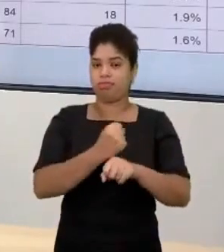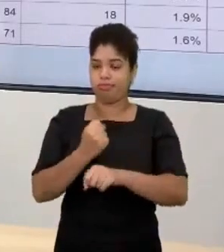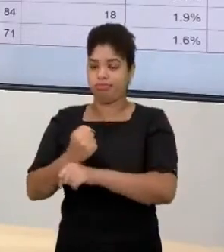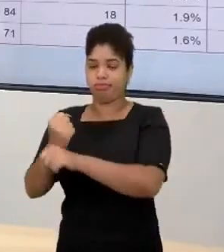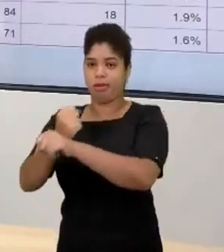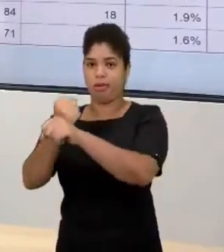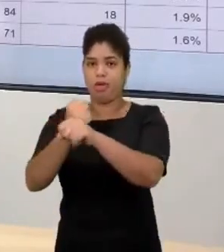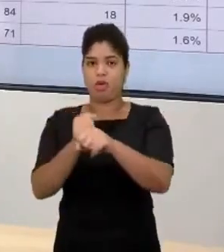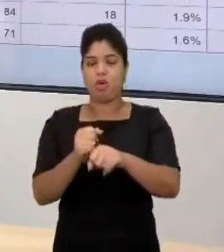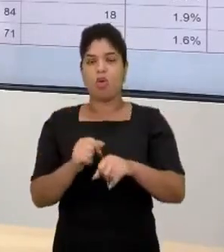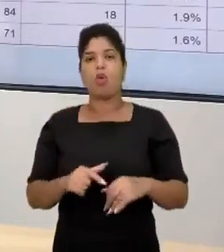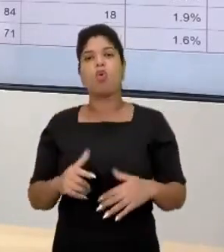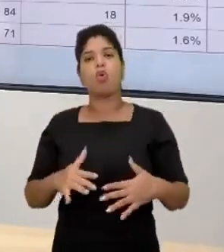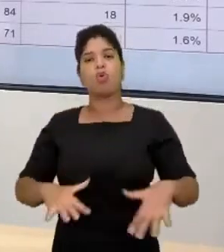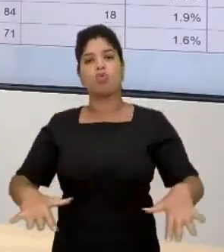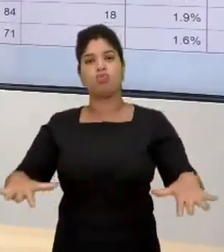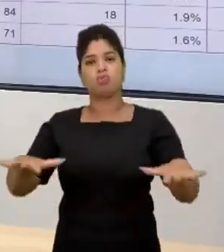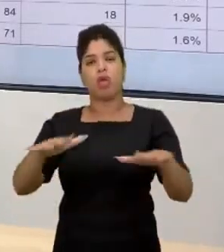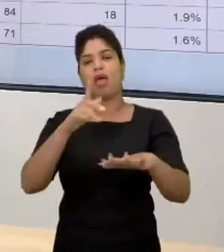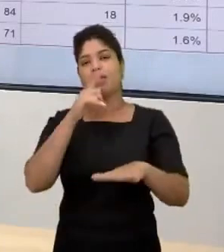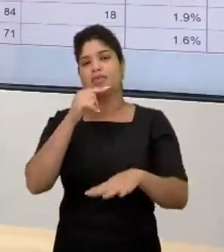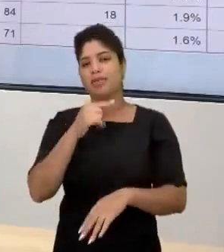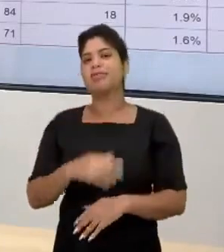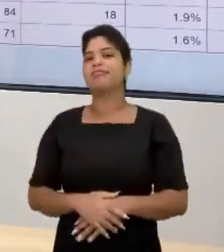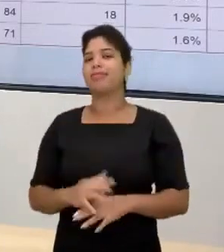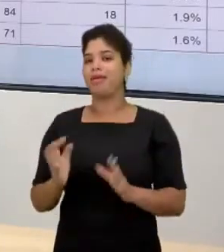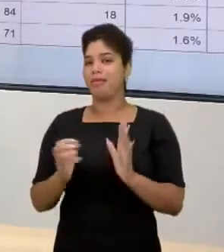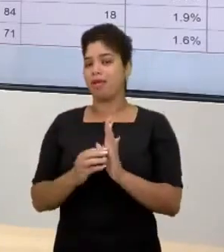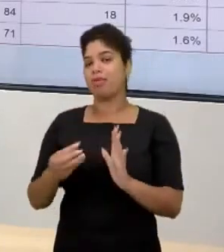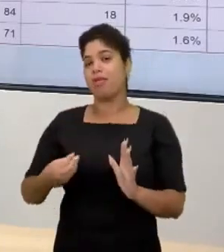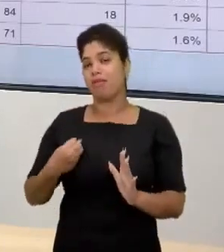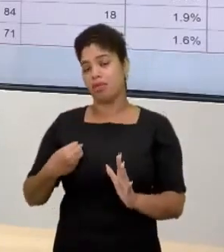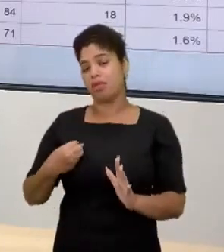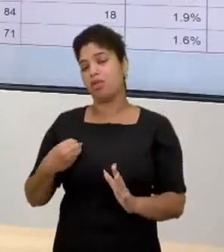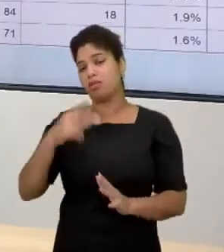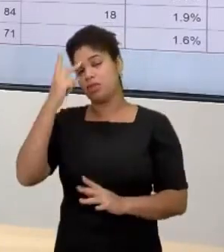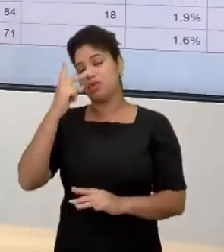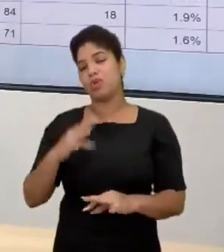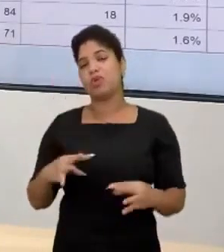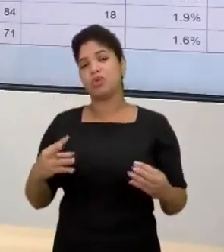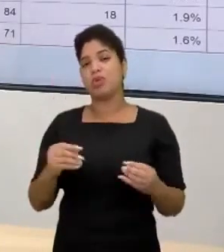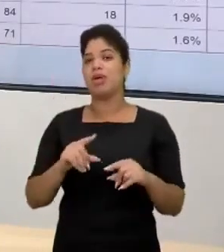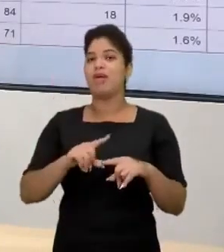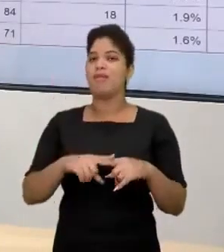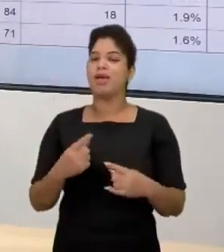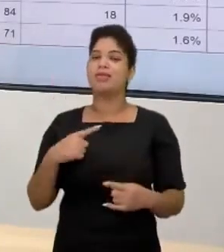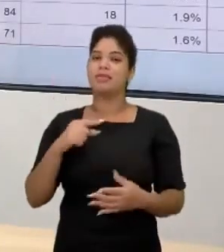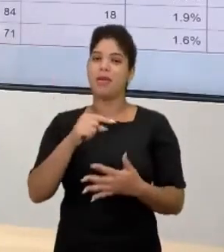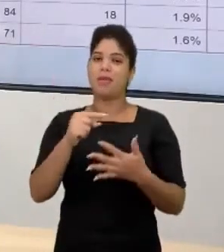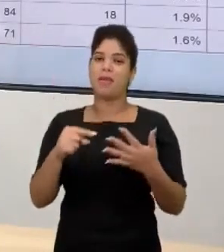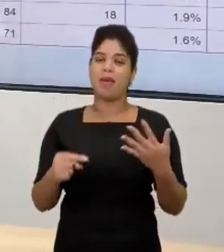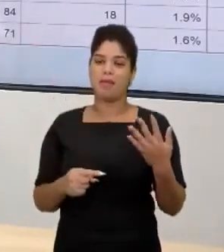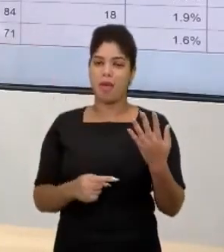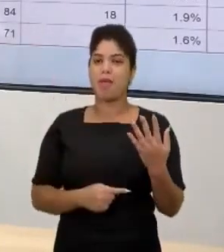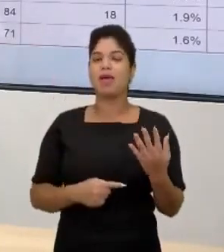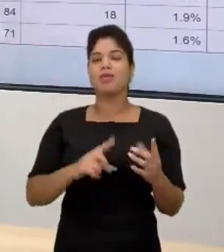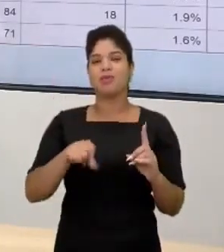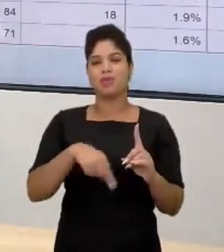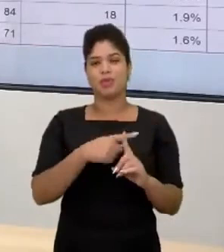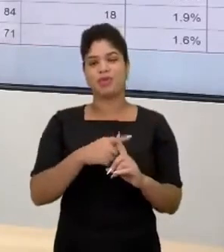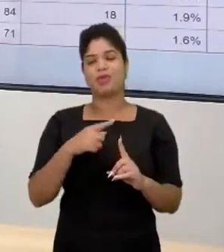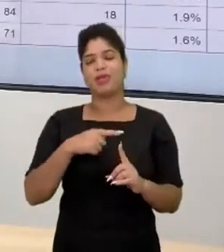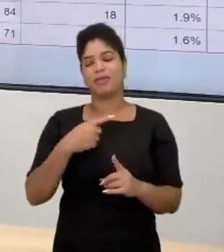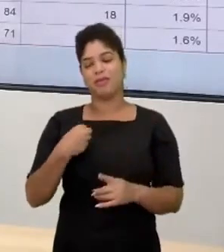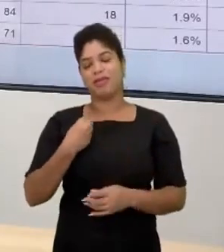de milhares de pessoas, mas gerou benefícios para outras milhões de pessoas. Então, sempre tem o